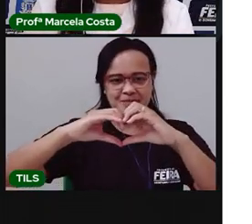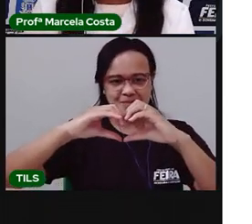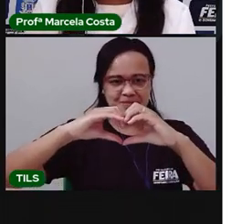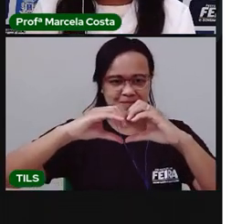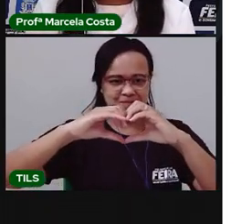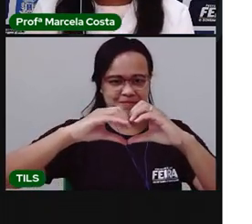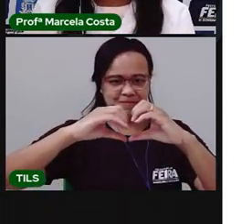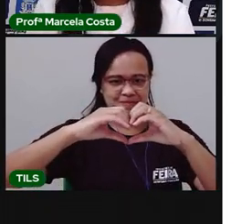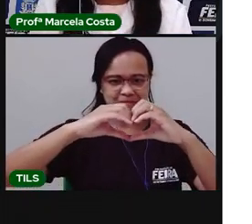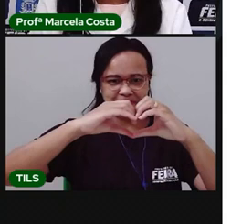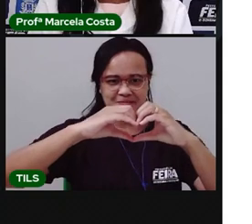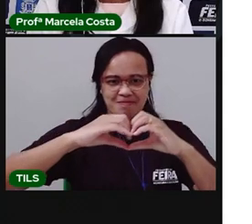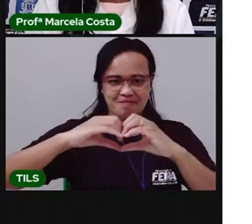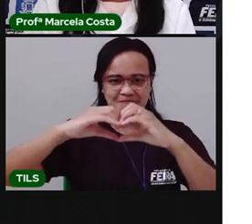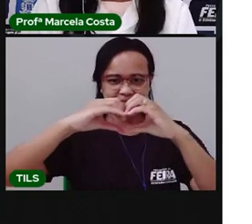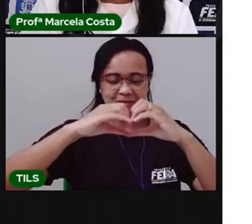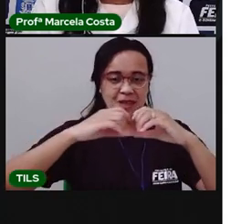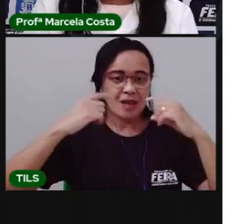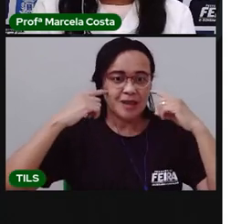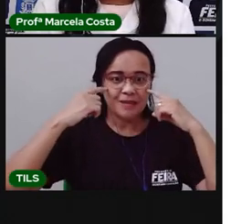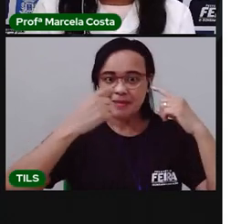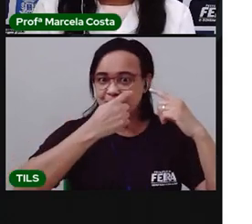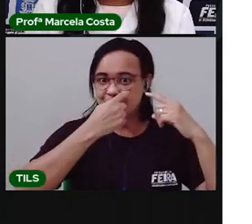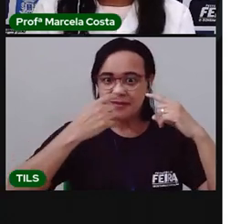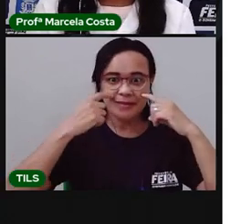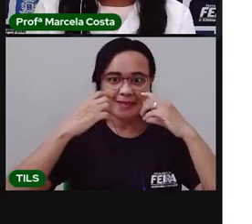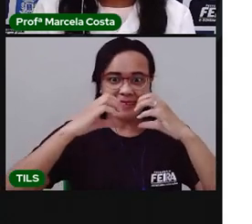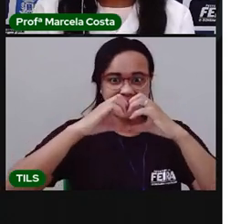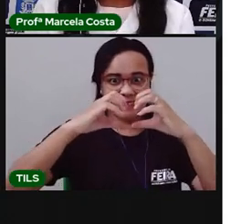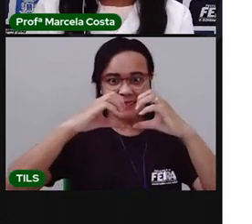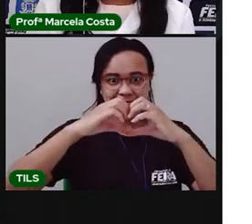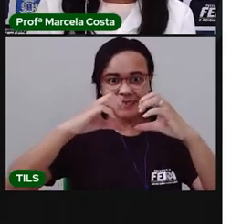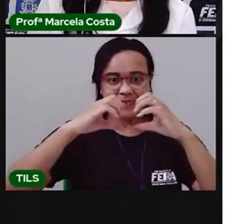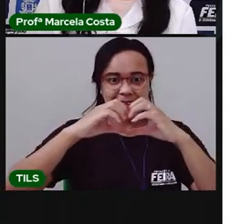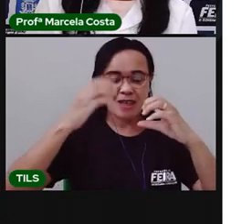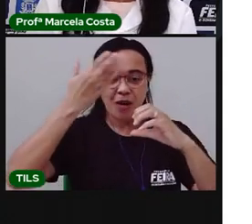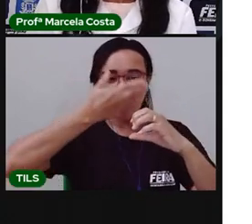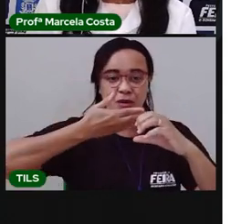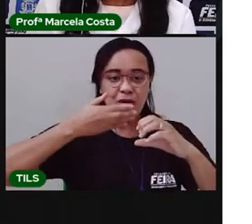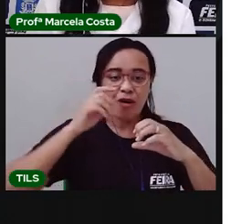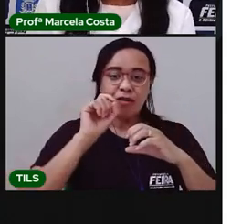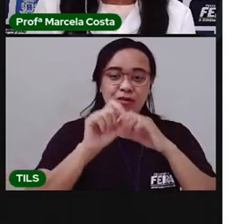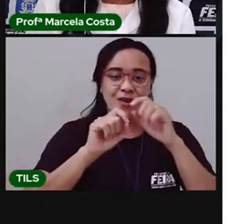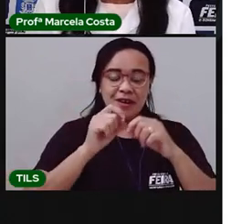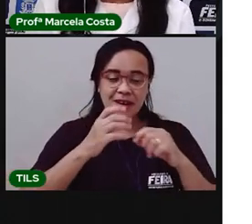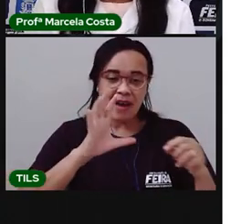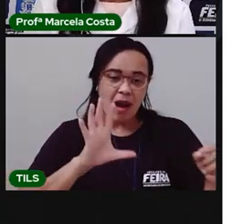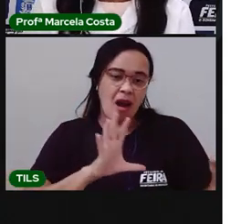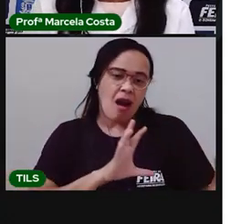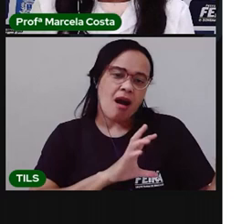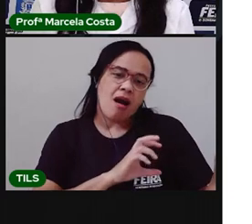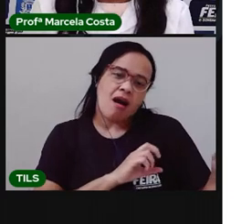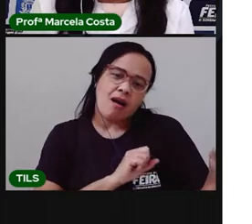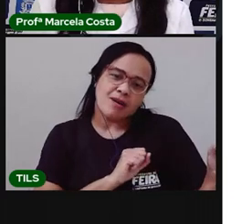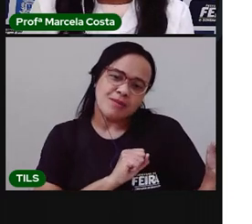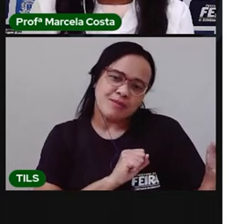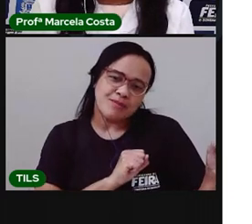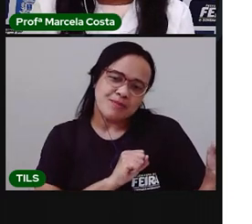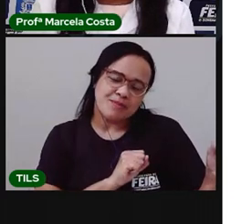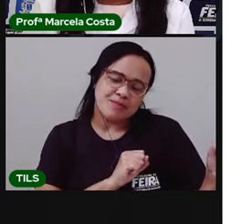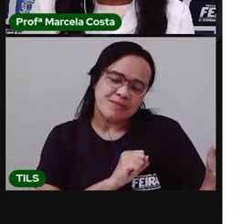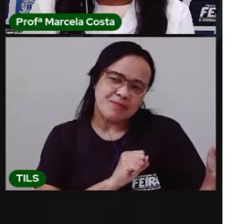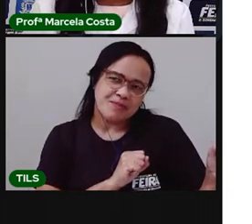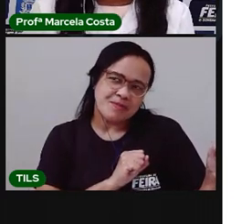com uns coraçõezinhos nos olhos. Coraçõezinhos demonstra sempre amor, né? Uma